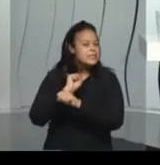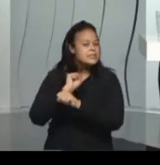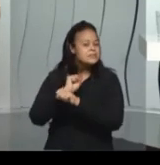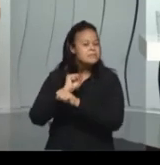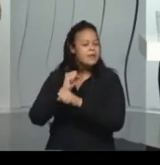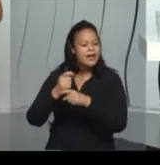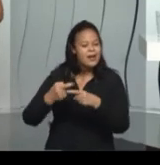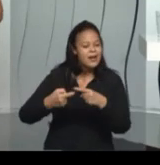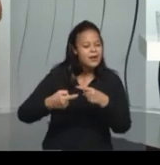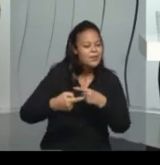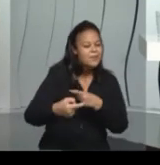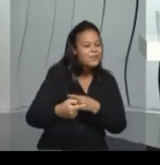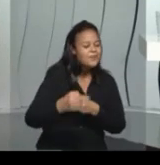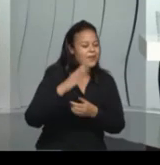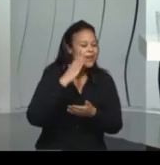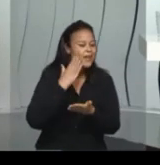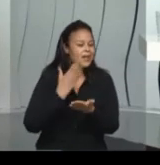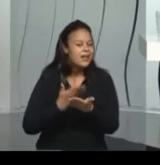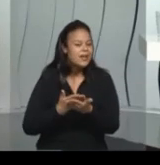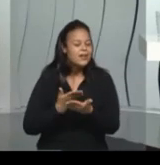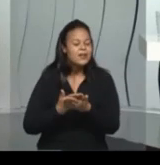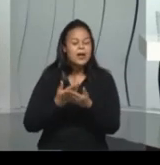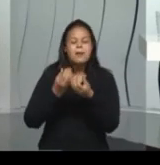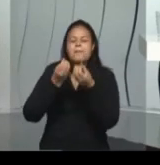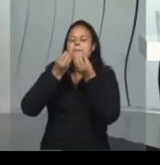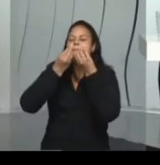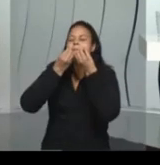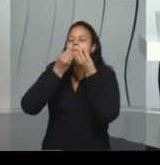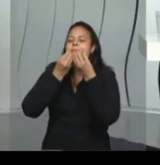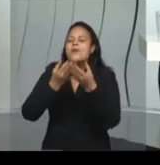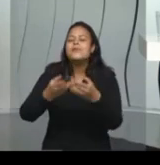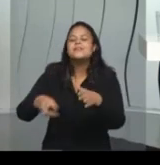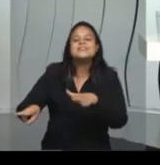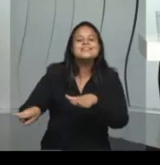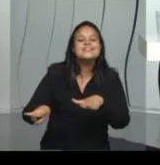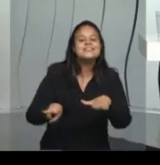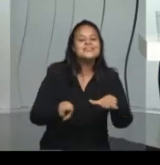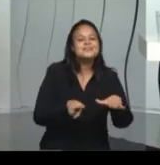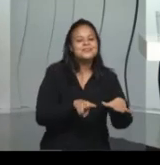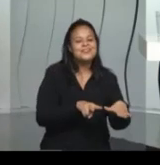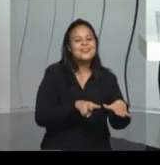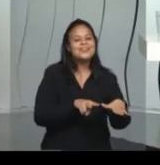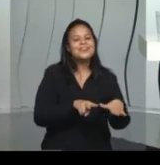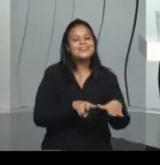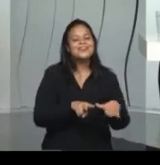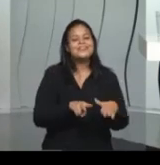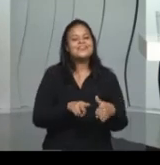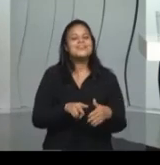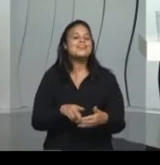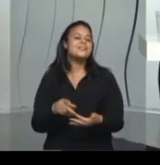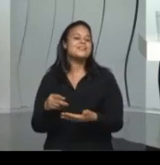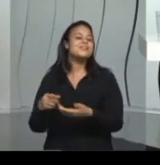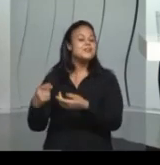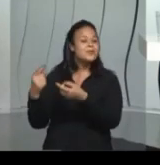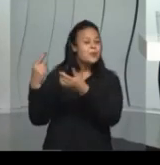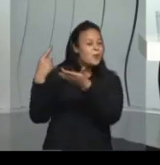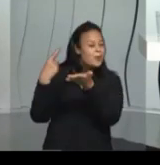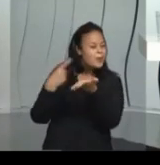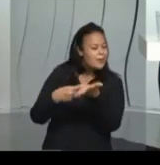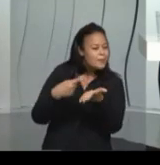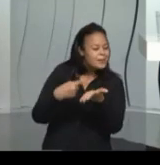aula, que vocês tenham uma boa semana e nos encontramos.